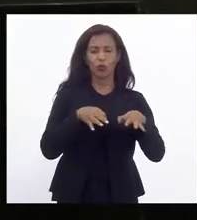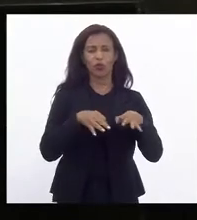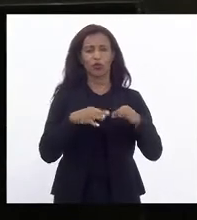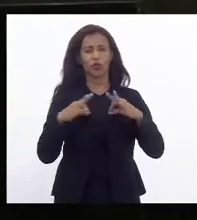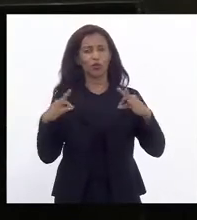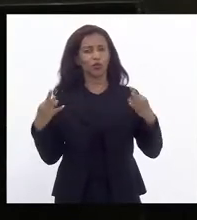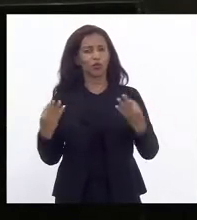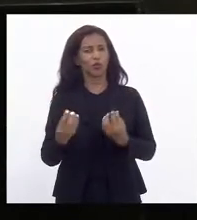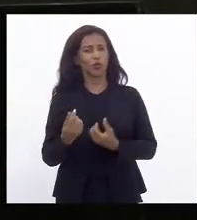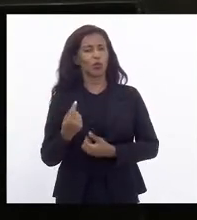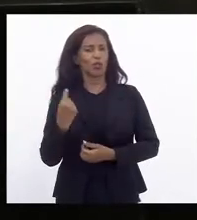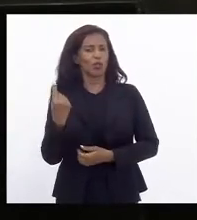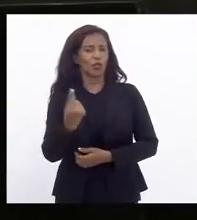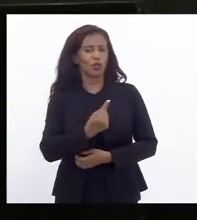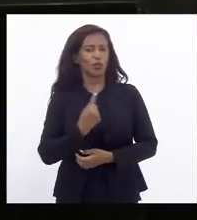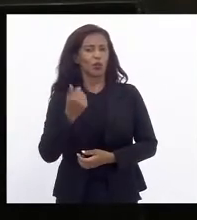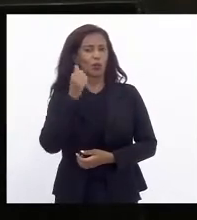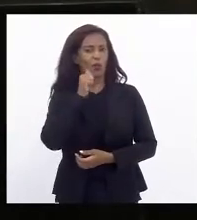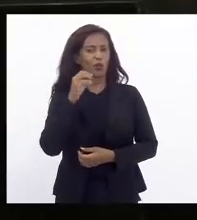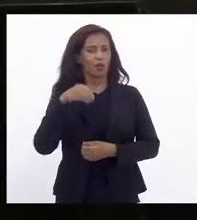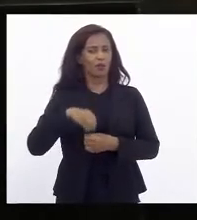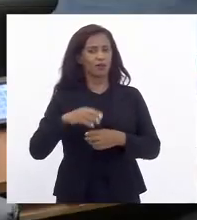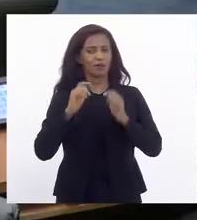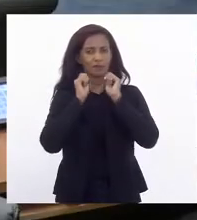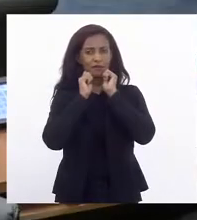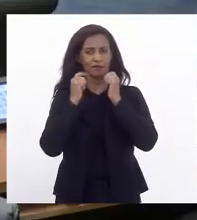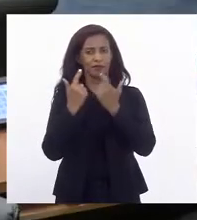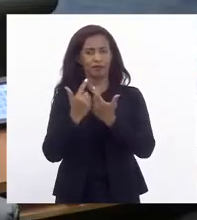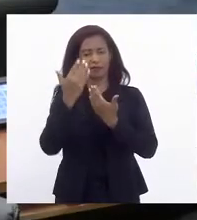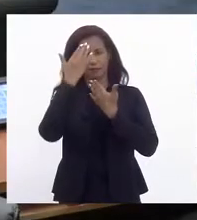todas nós, mulheres dentro da casa. Obrigada.